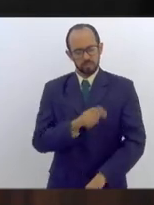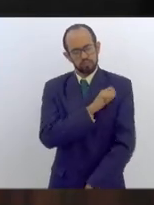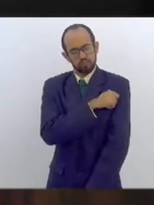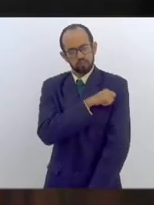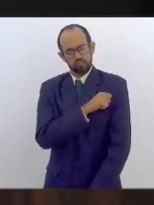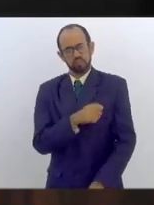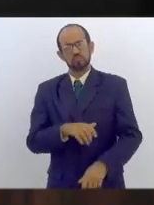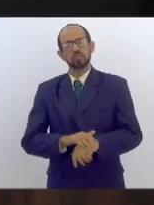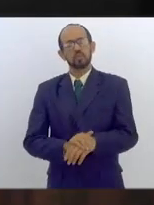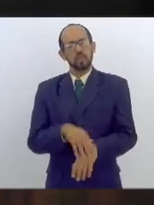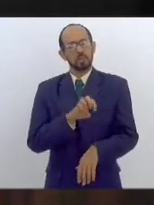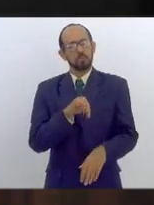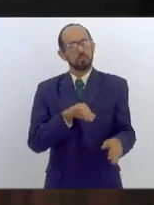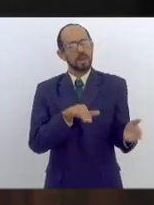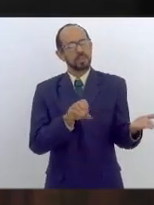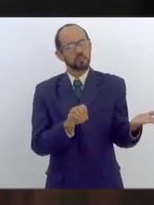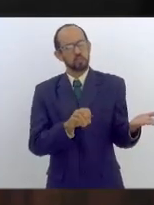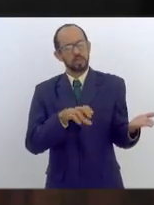Canella.